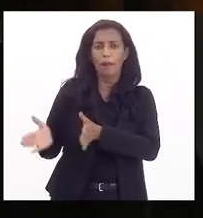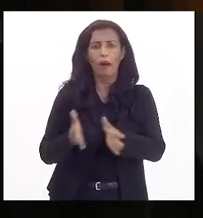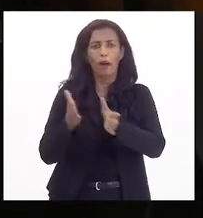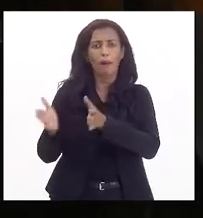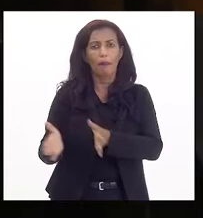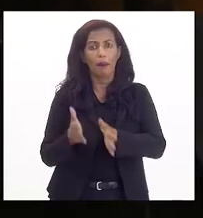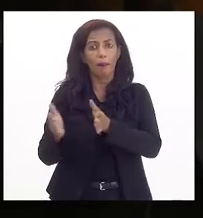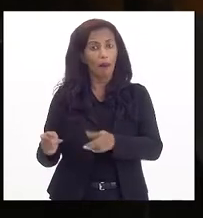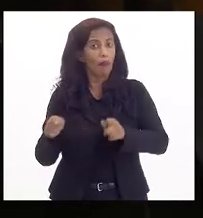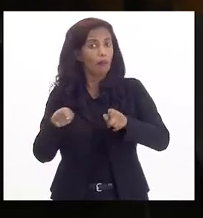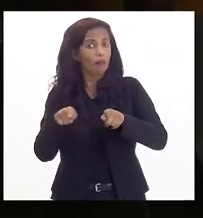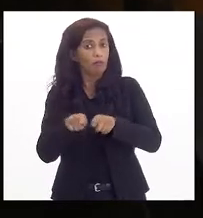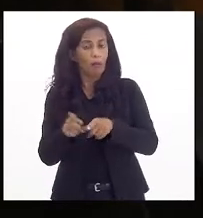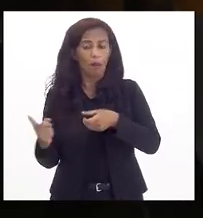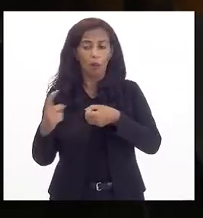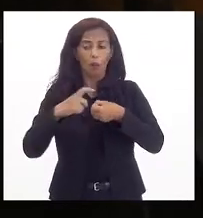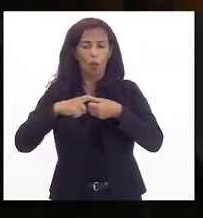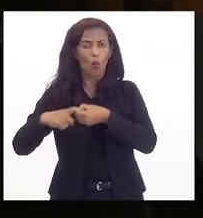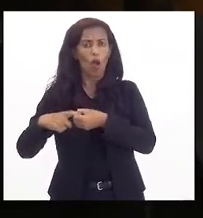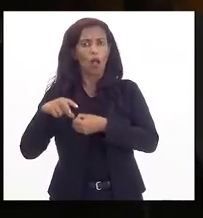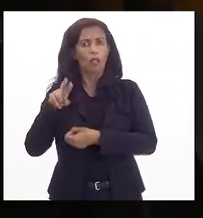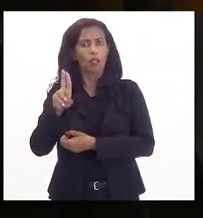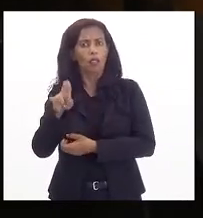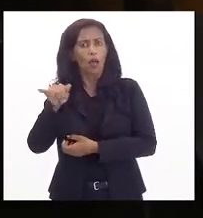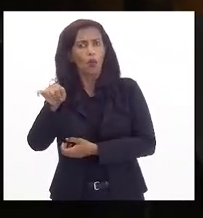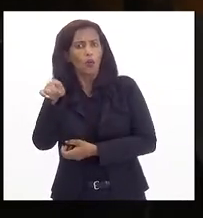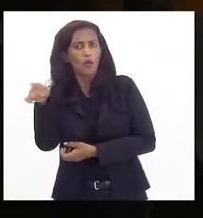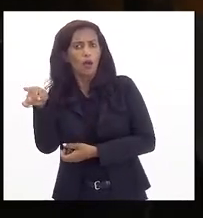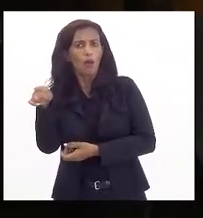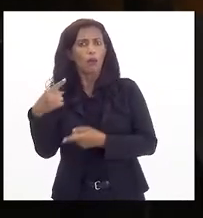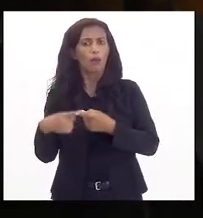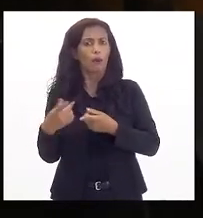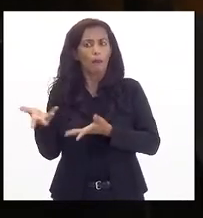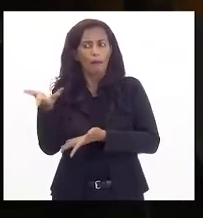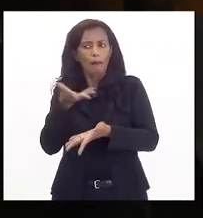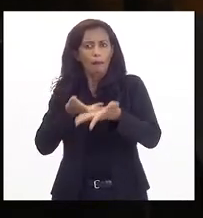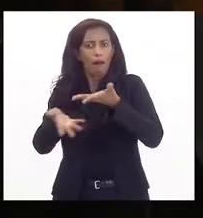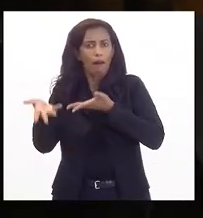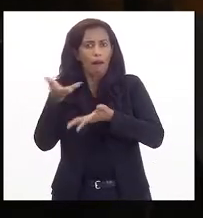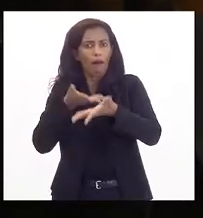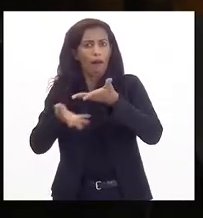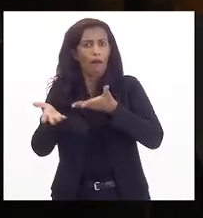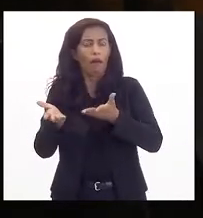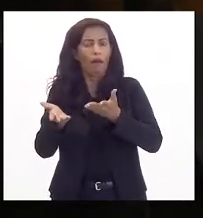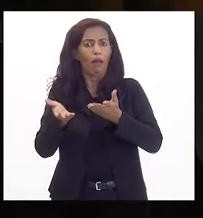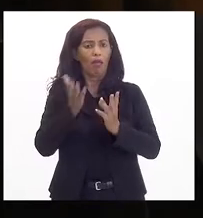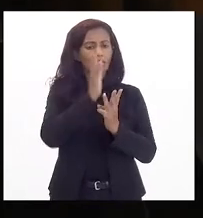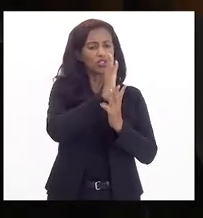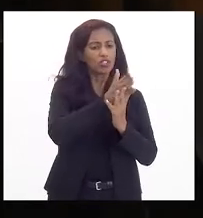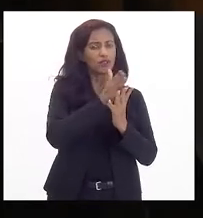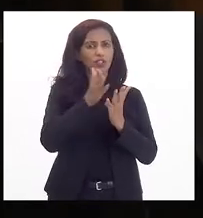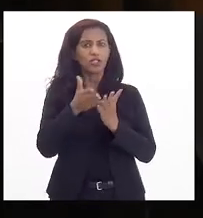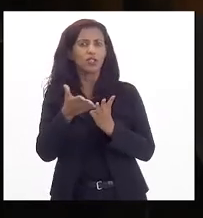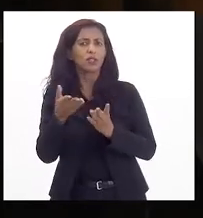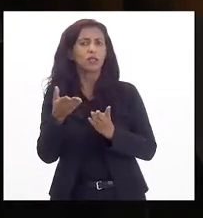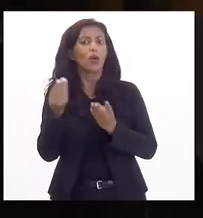parceira da União, porque as participações especiais são divididas na seguinte